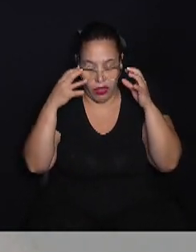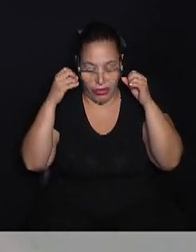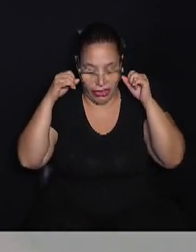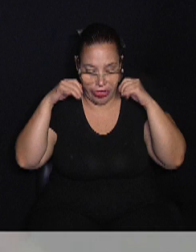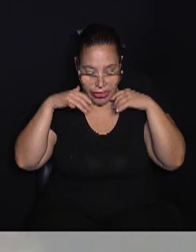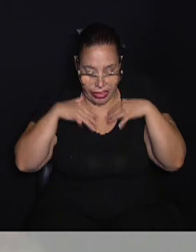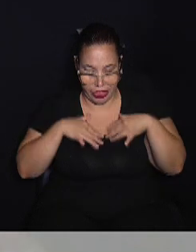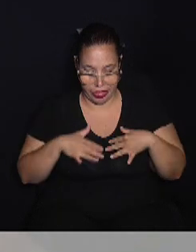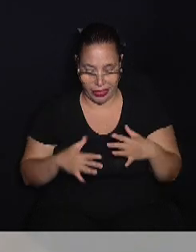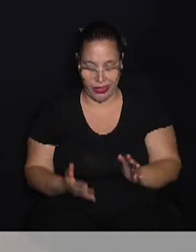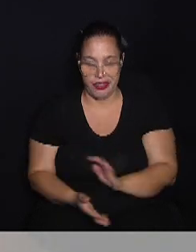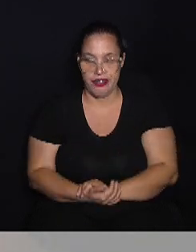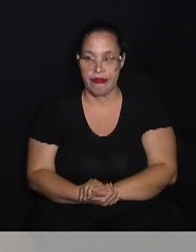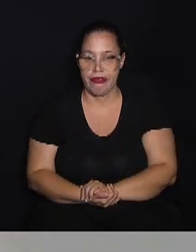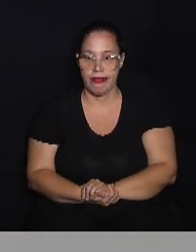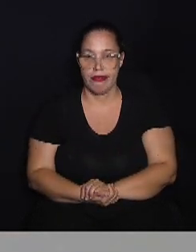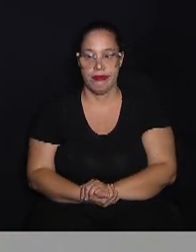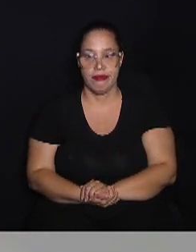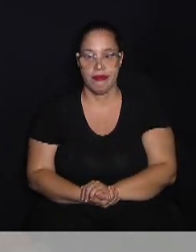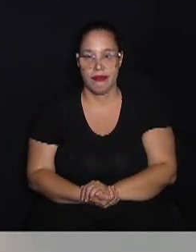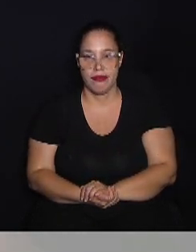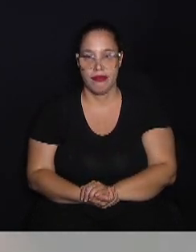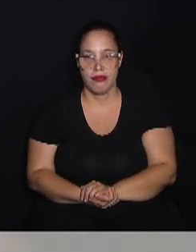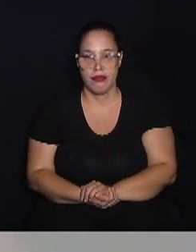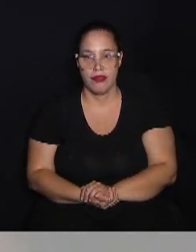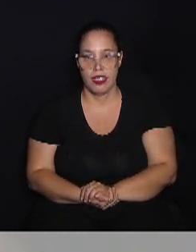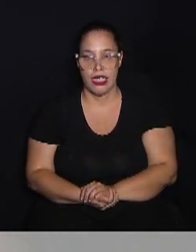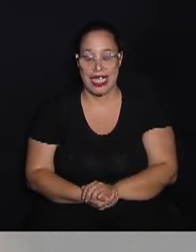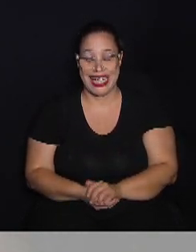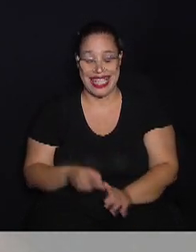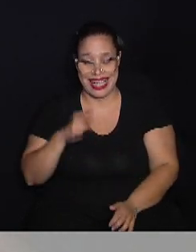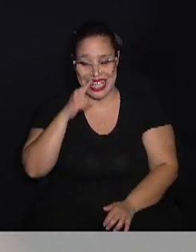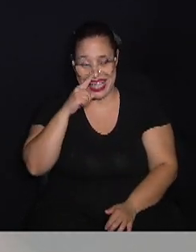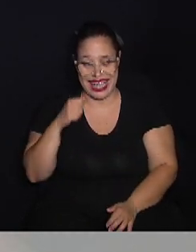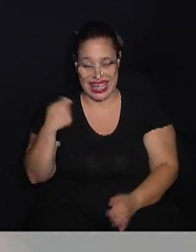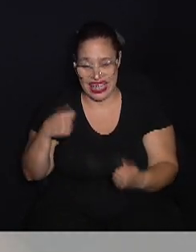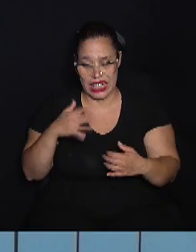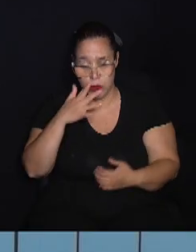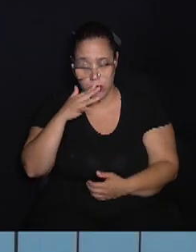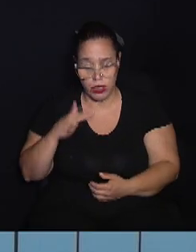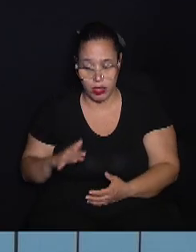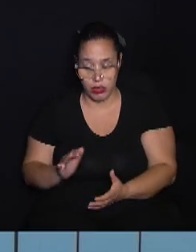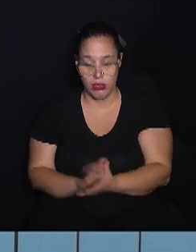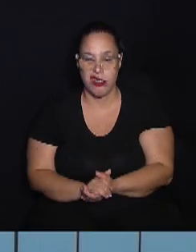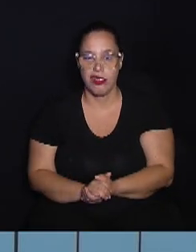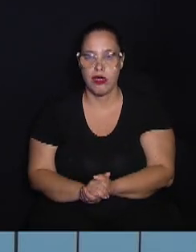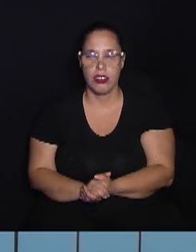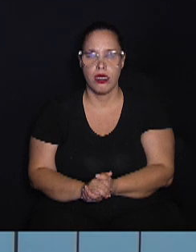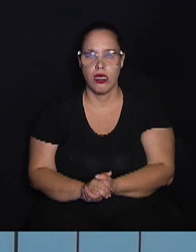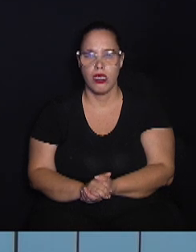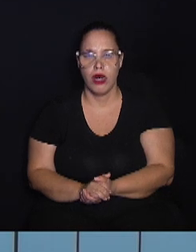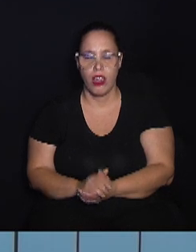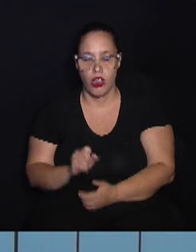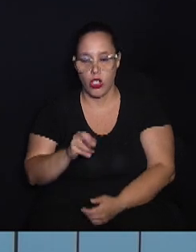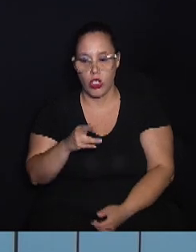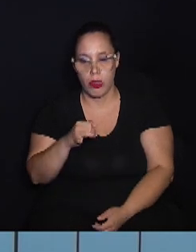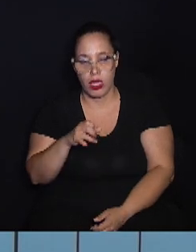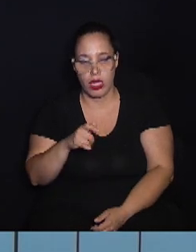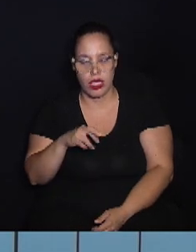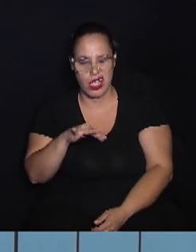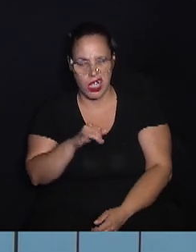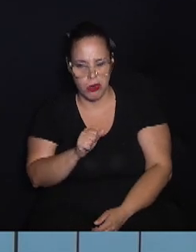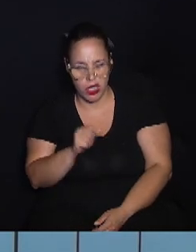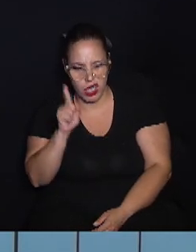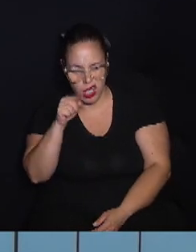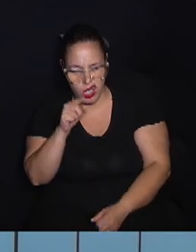locais então eles já são um pouquinho mais agressivos pras crianças eles então mais substâncias químicas é isso